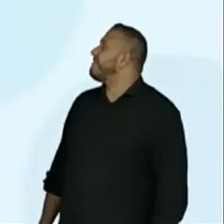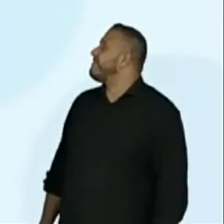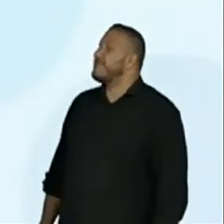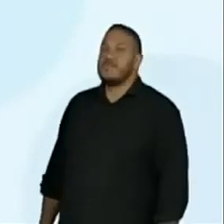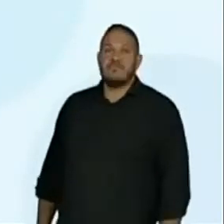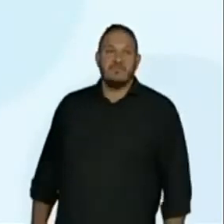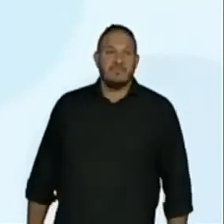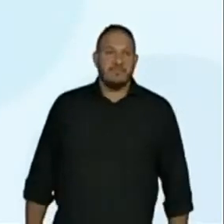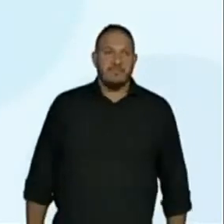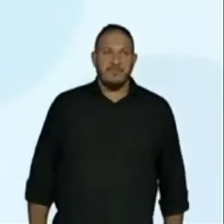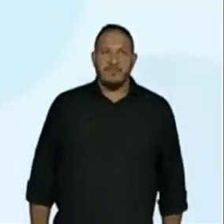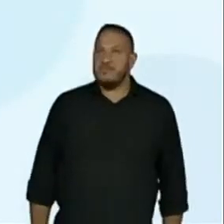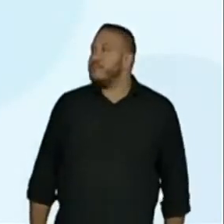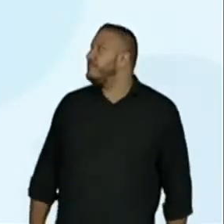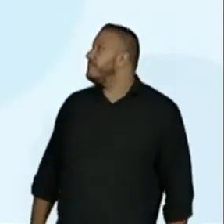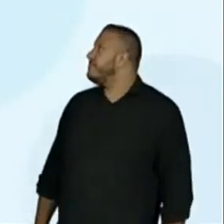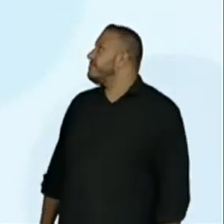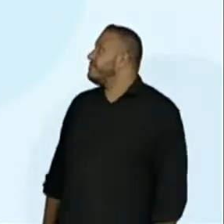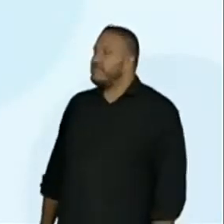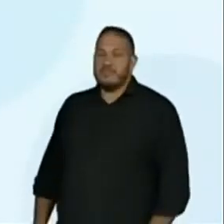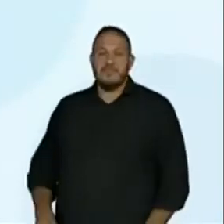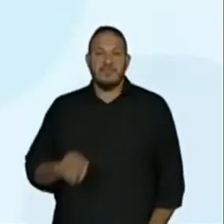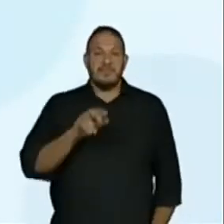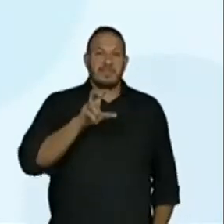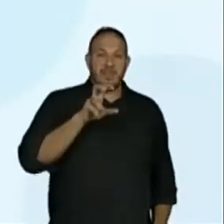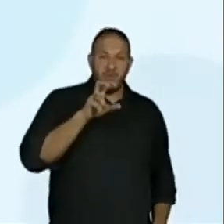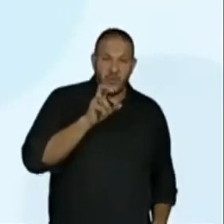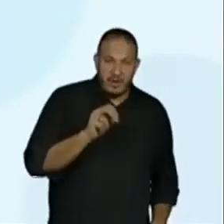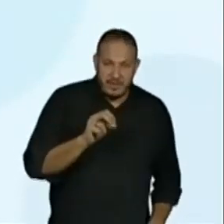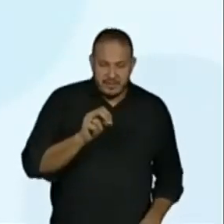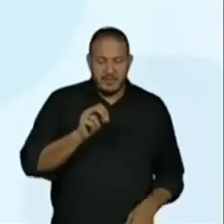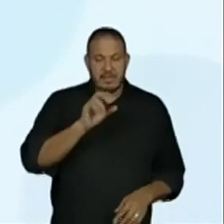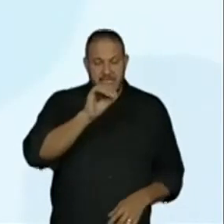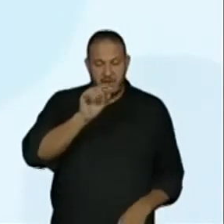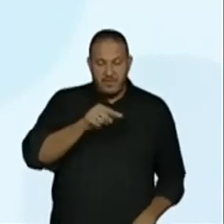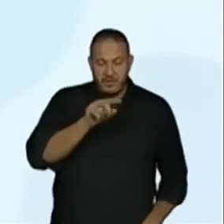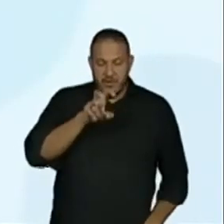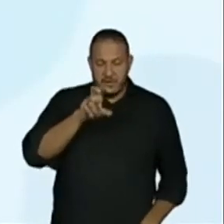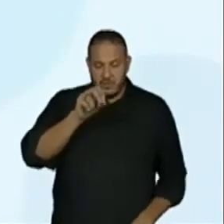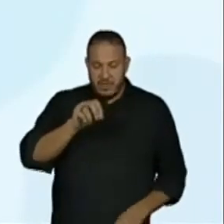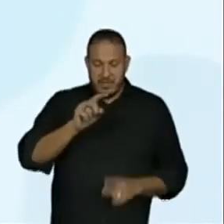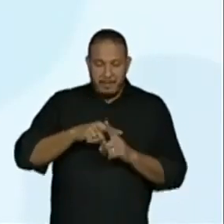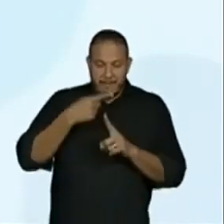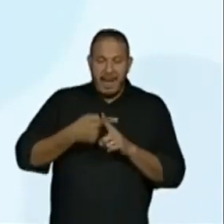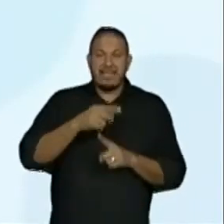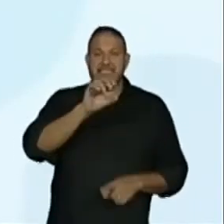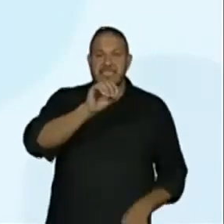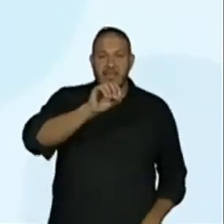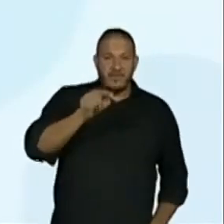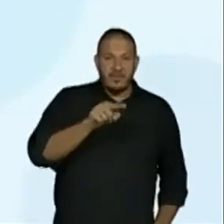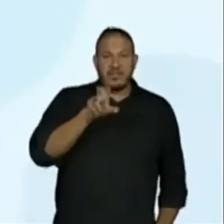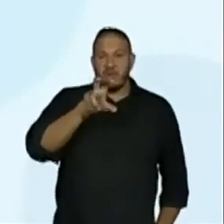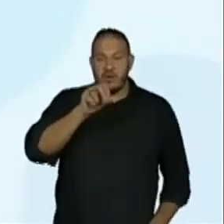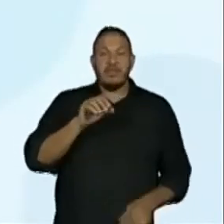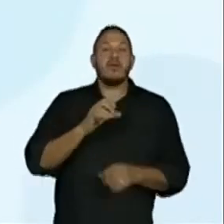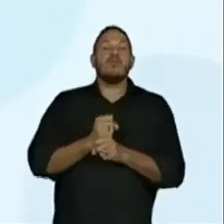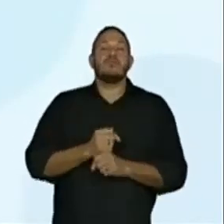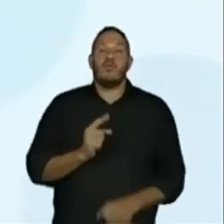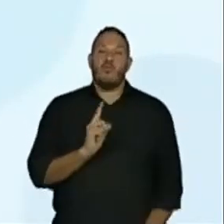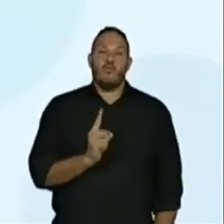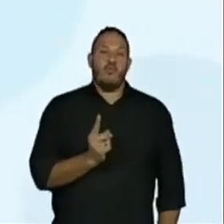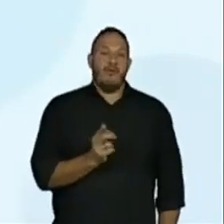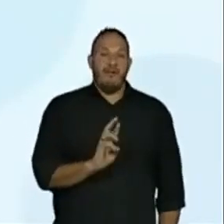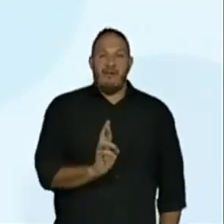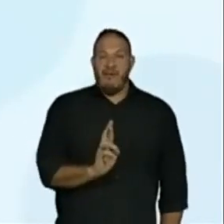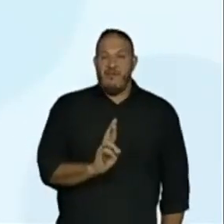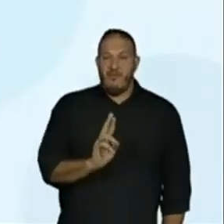Então, eu somo. 50 centavos mais 50 centavos, R$ 1. Então, do lado direito